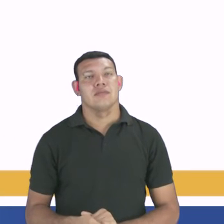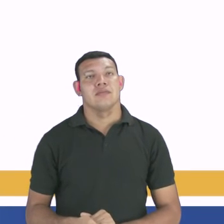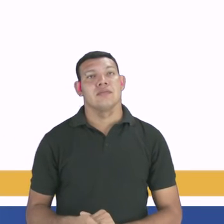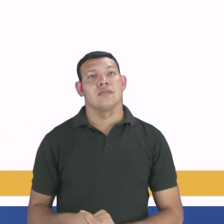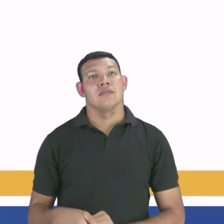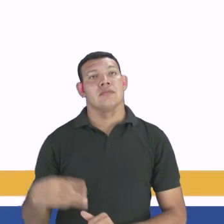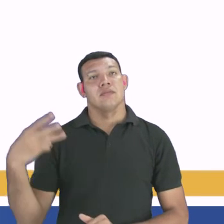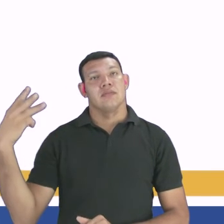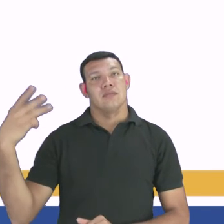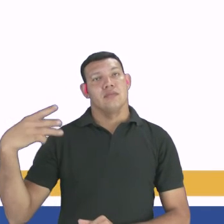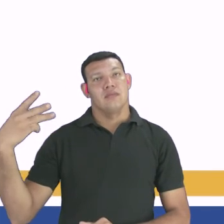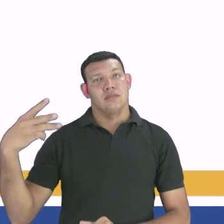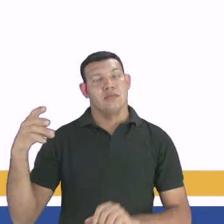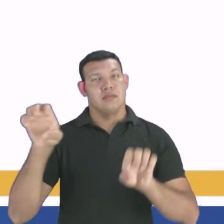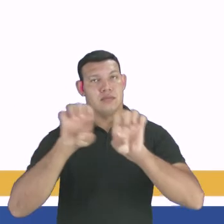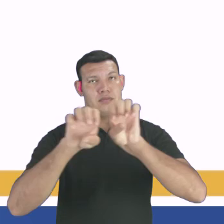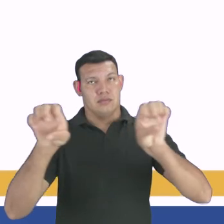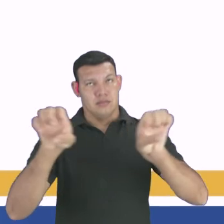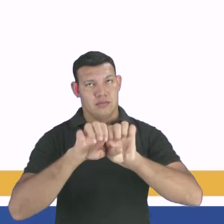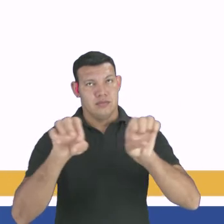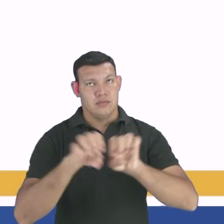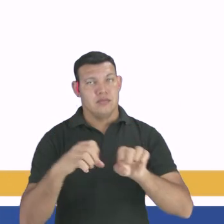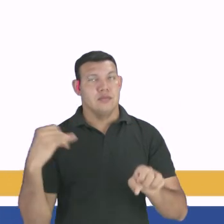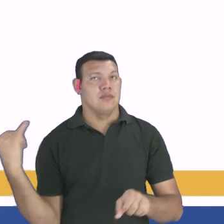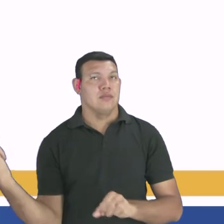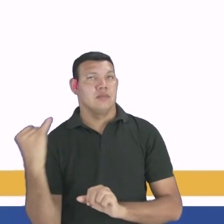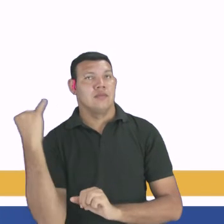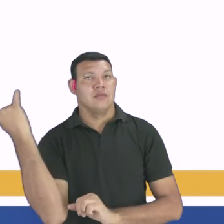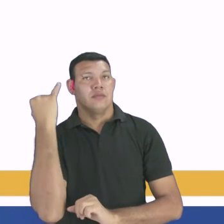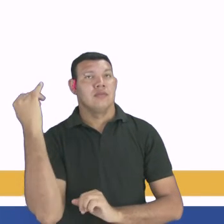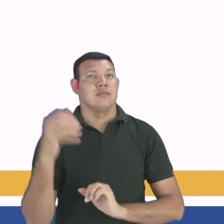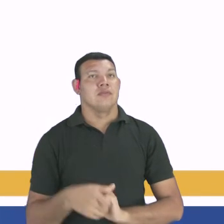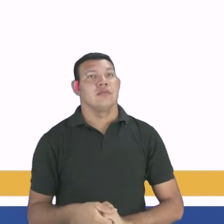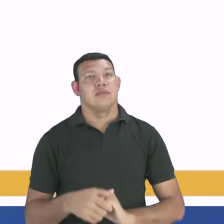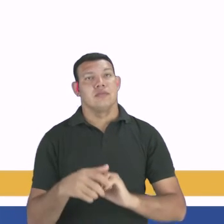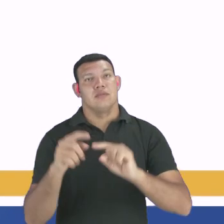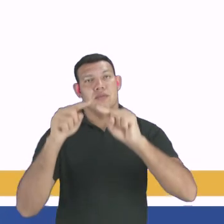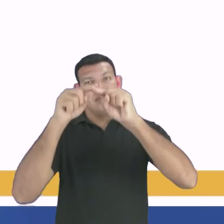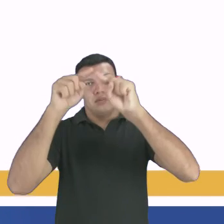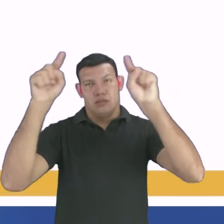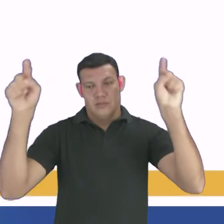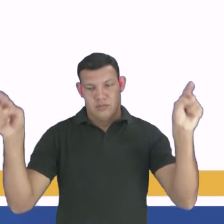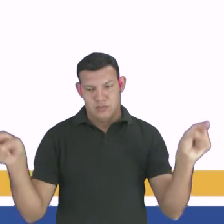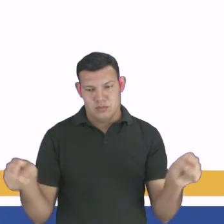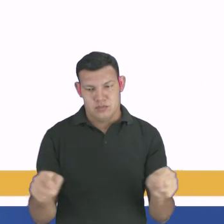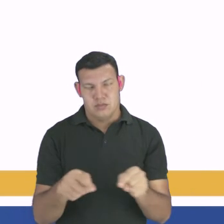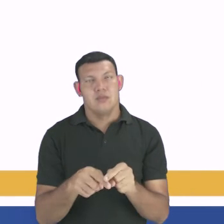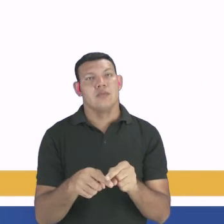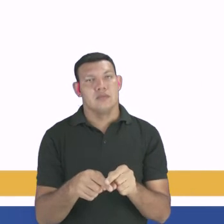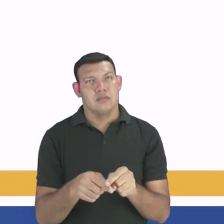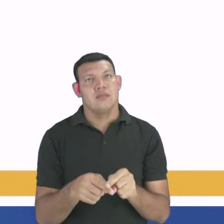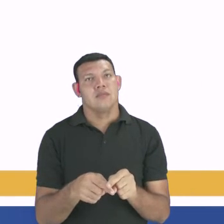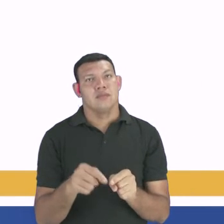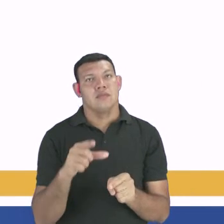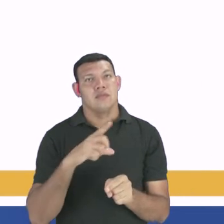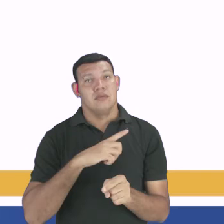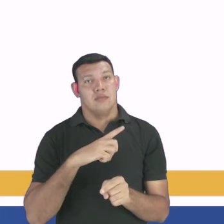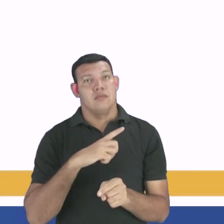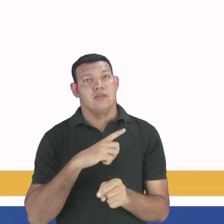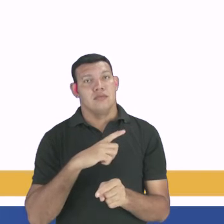fundamental que ela diz ela baseia-se no fato de que esse dois Arcos tem a mesma tangente